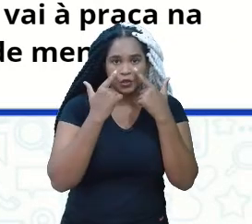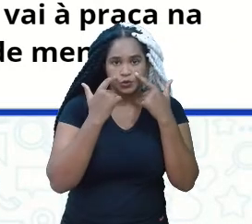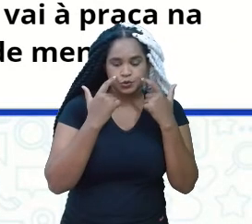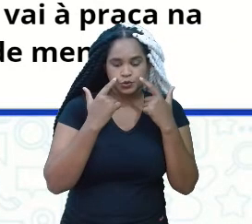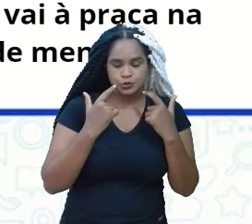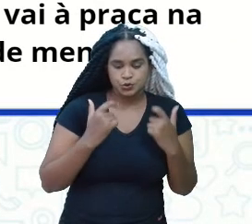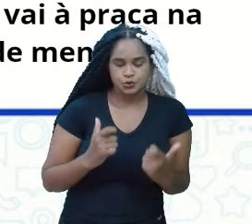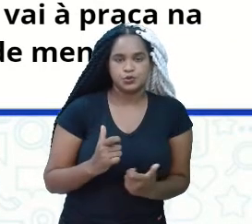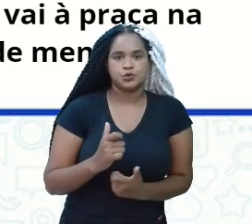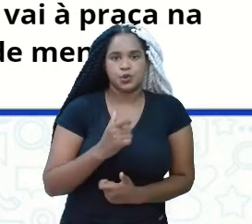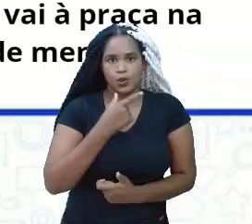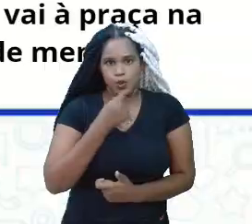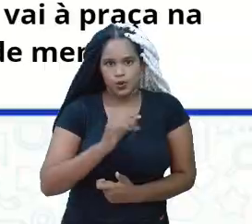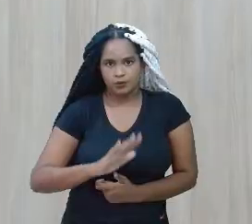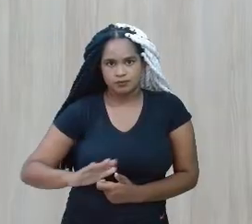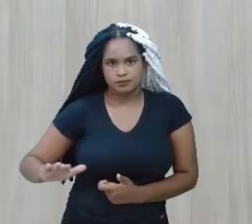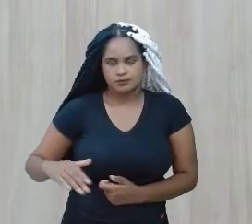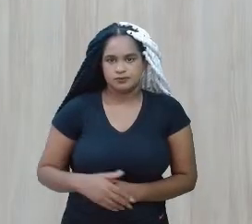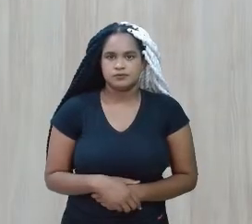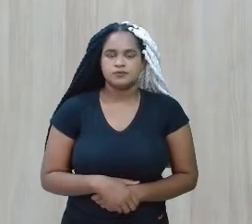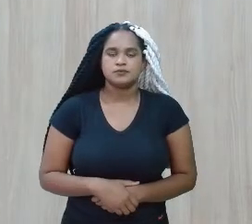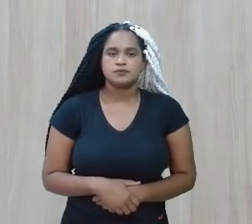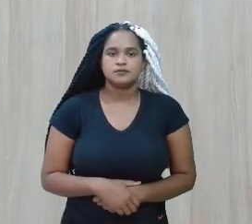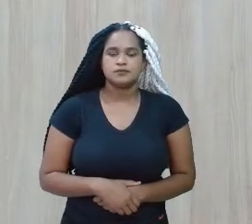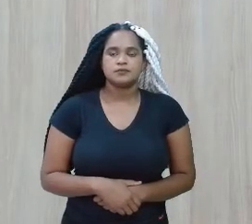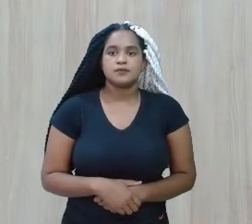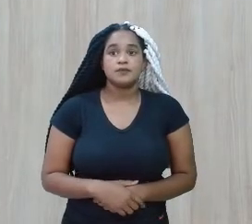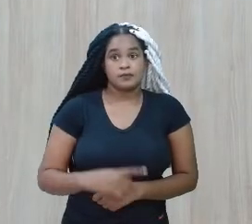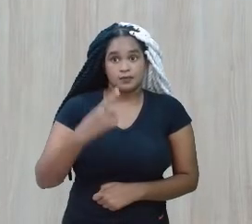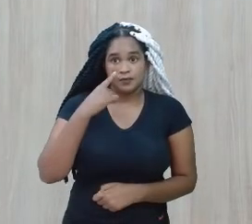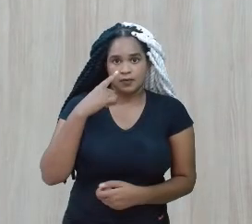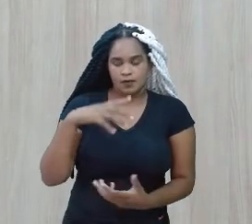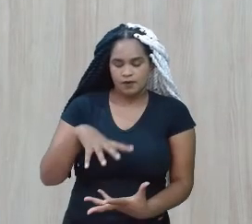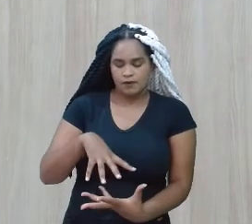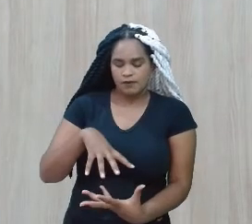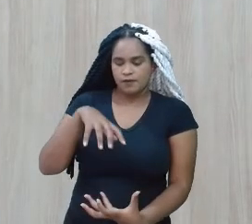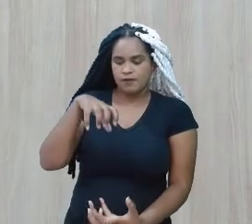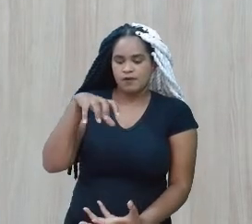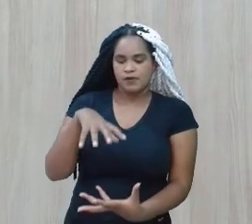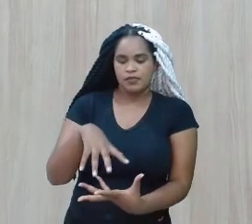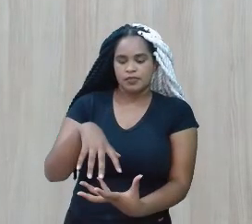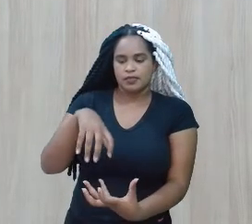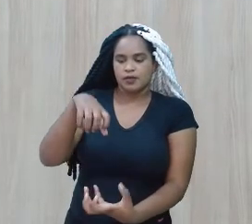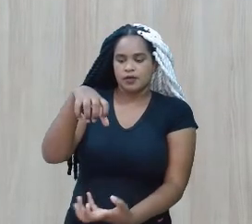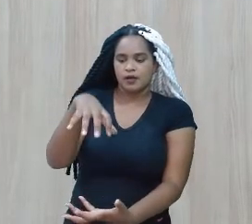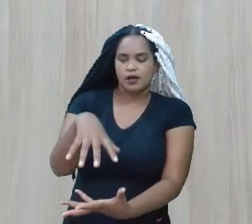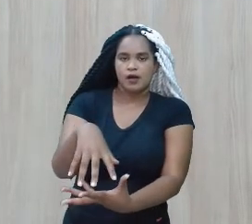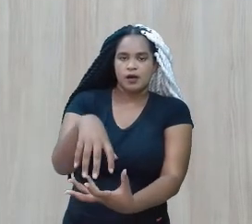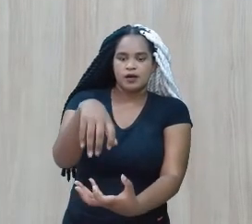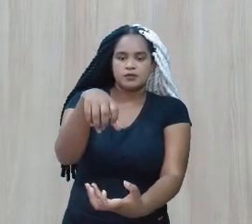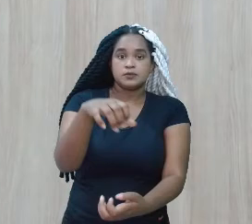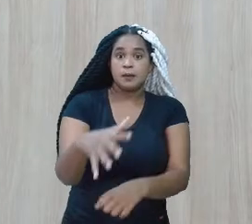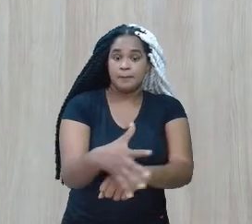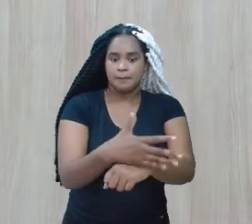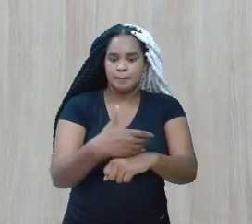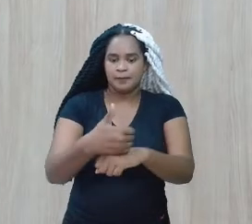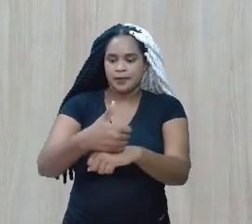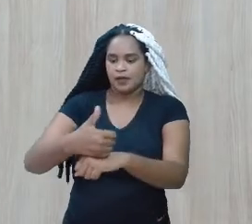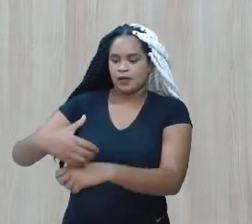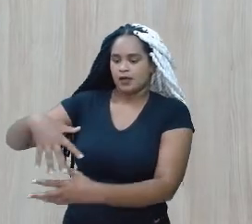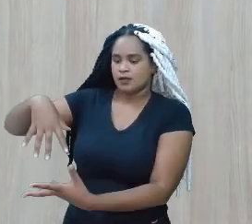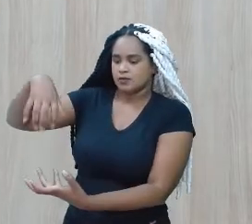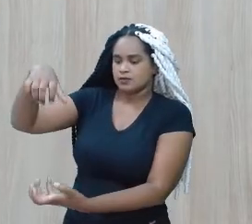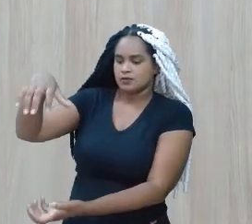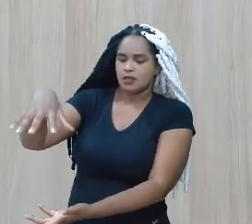temos esse fantasma que reza a lenda, que ele aparece, na praça chora